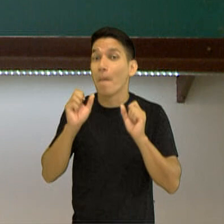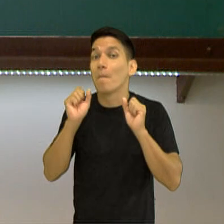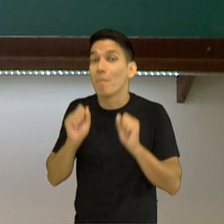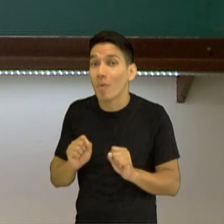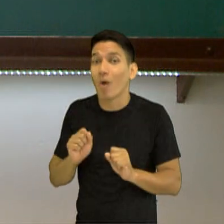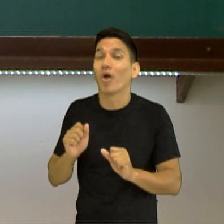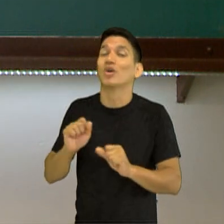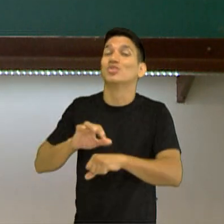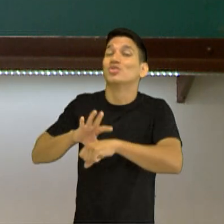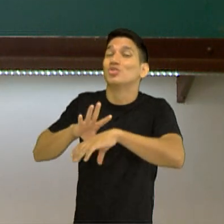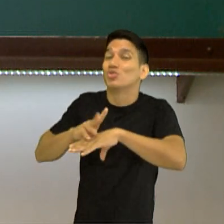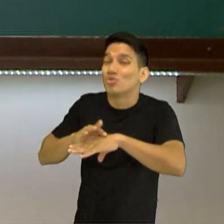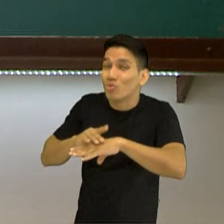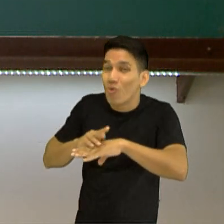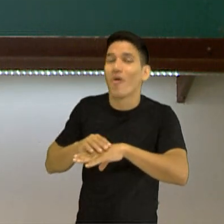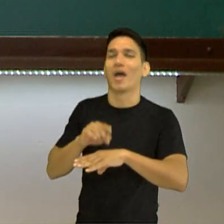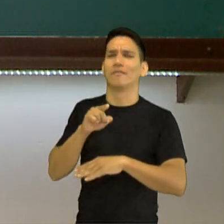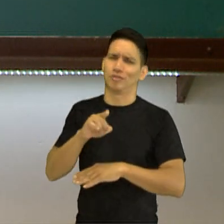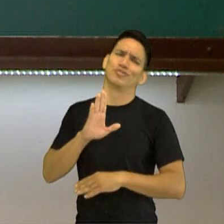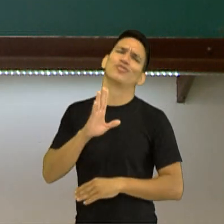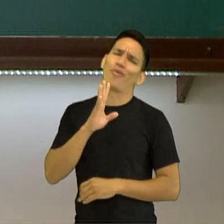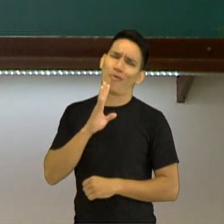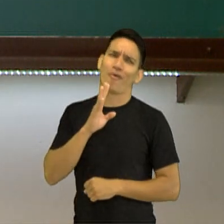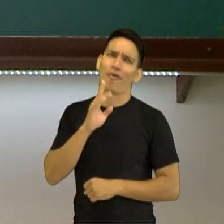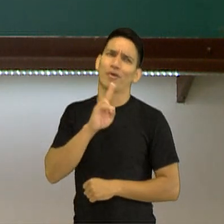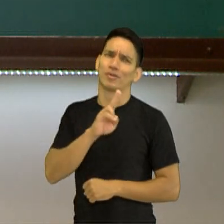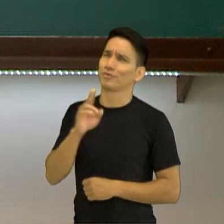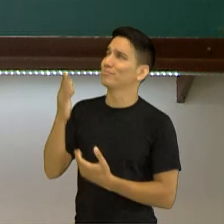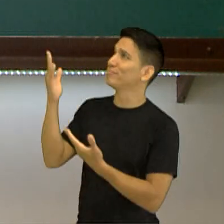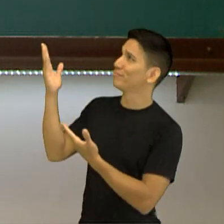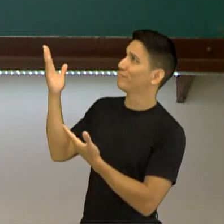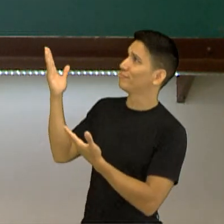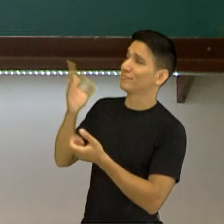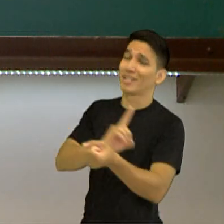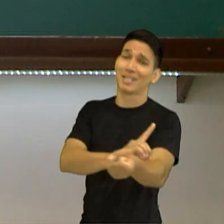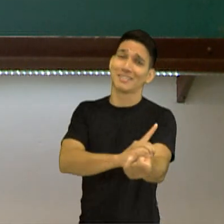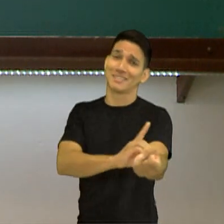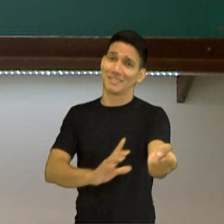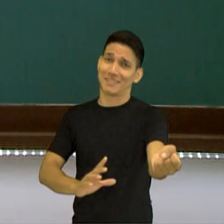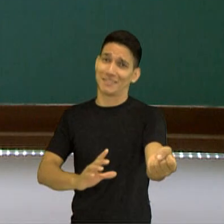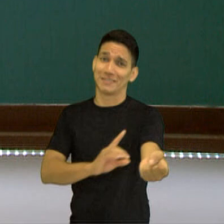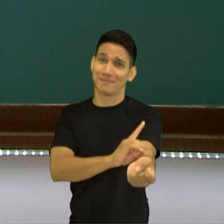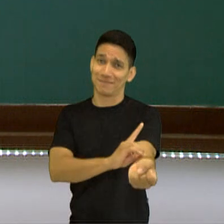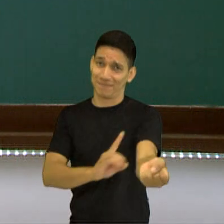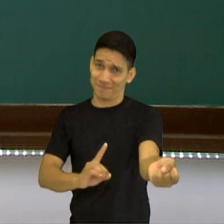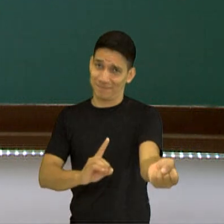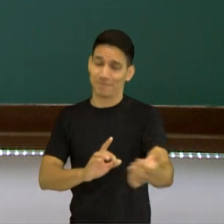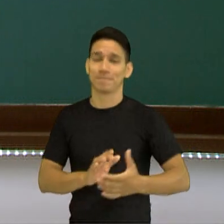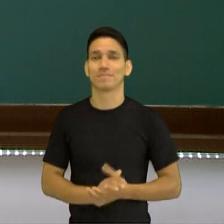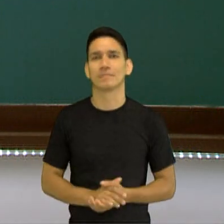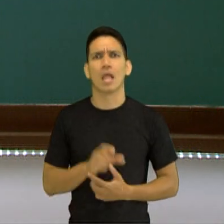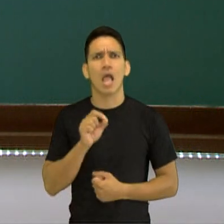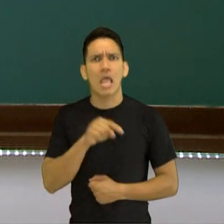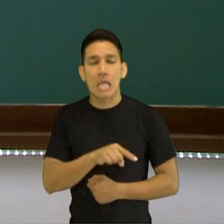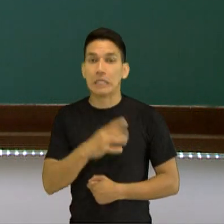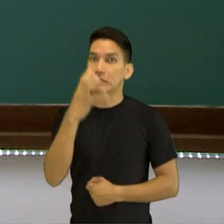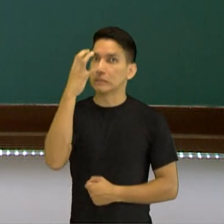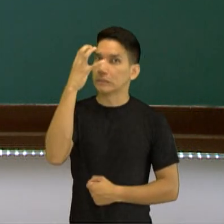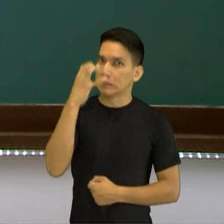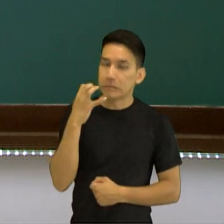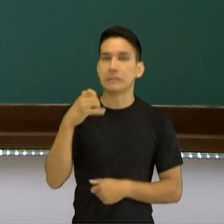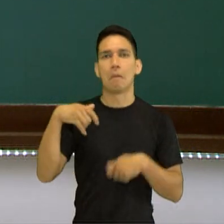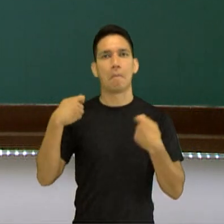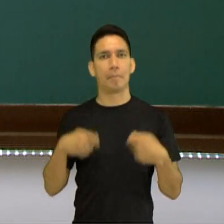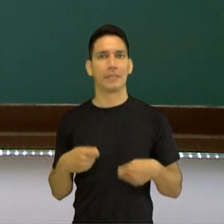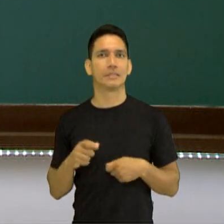uma doença que você com certeza já ouviu falar dela, que é o chamado diabetes. Uma doença séria que precisa